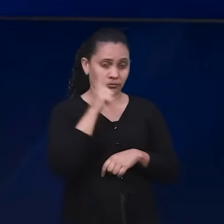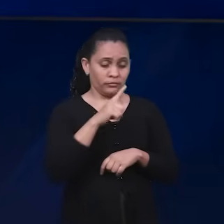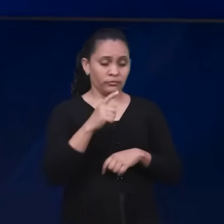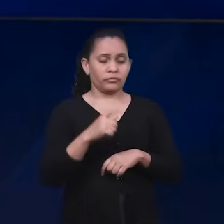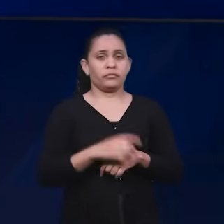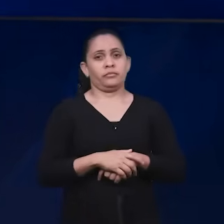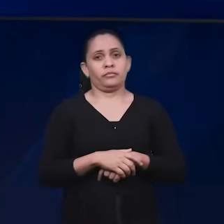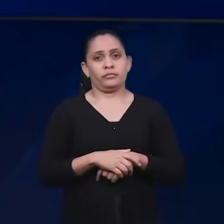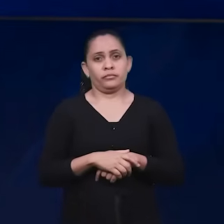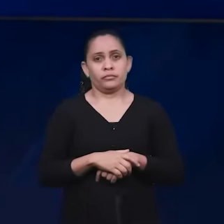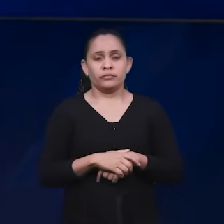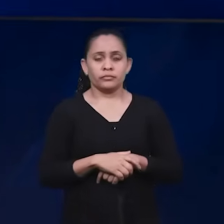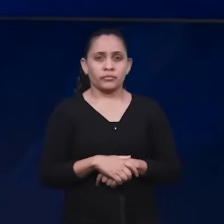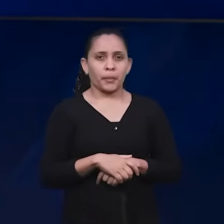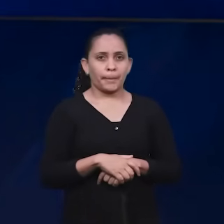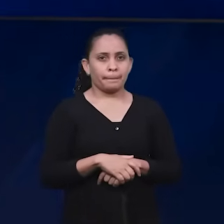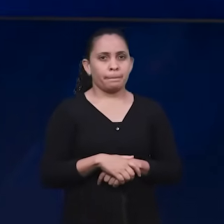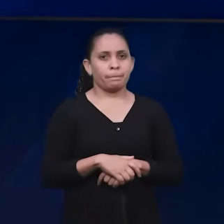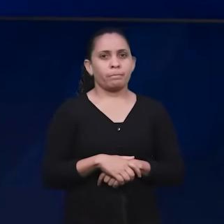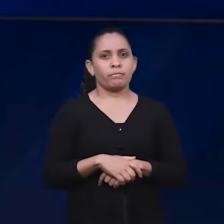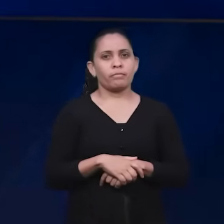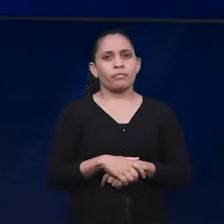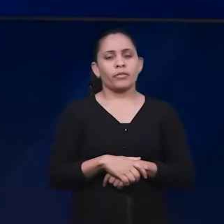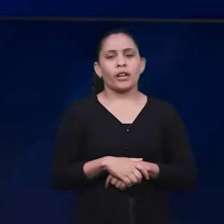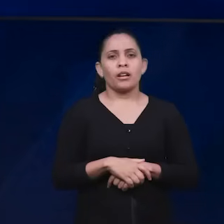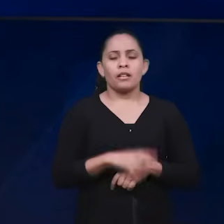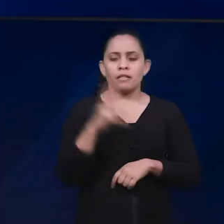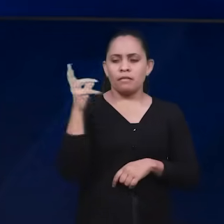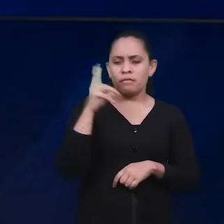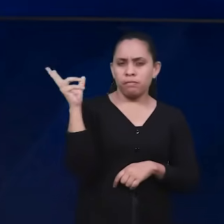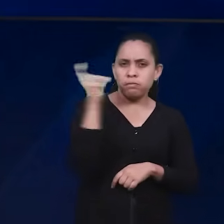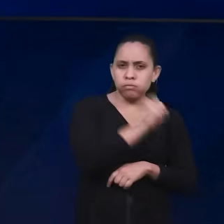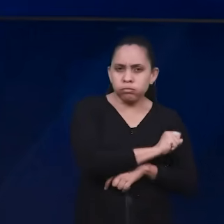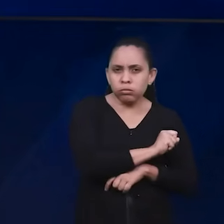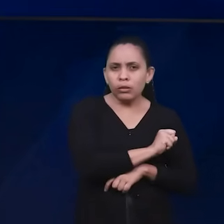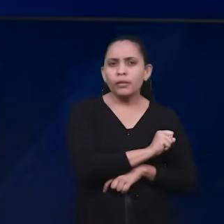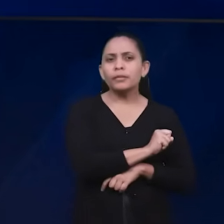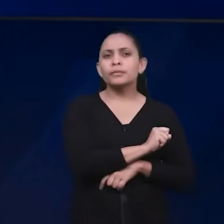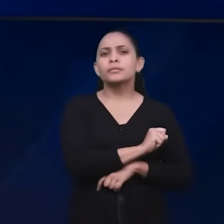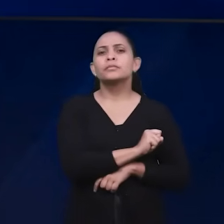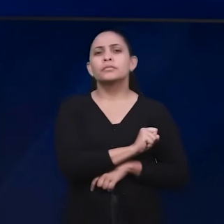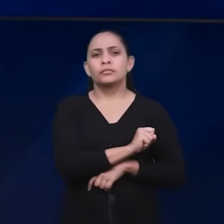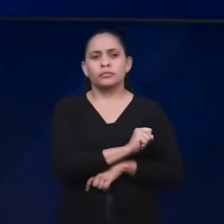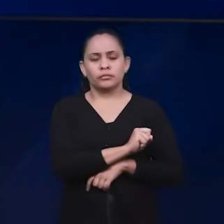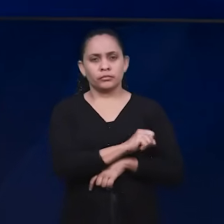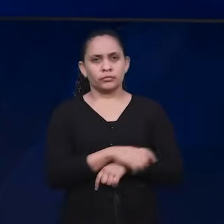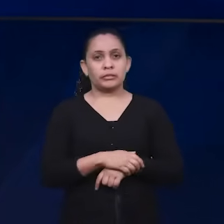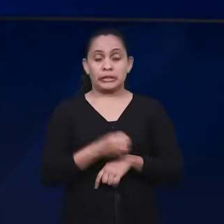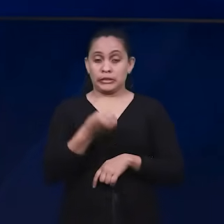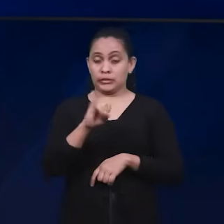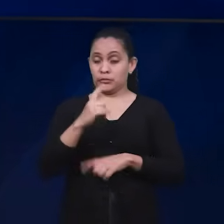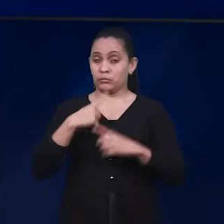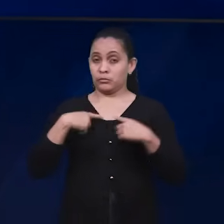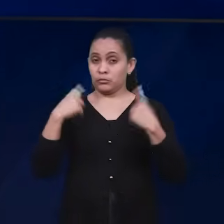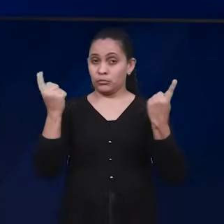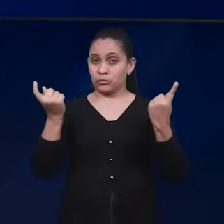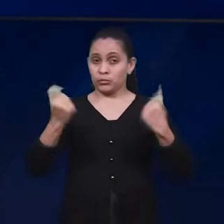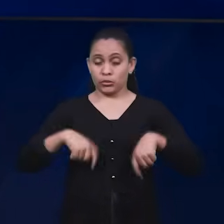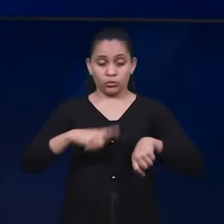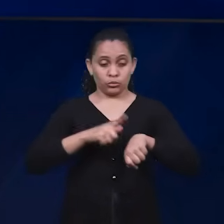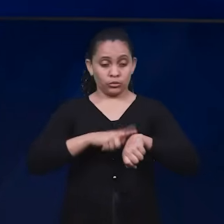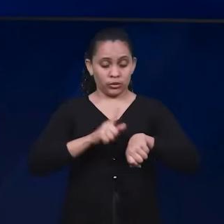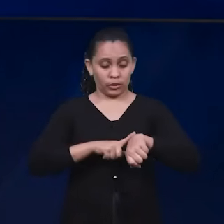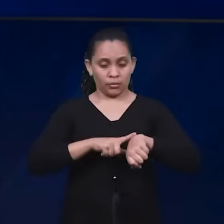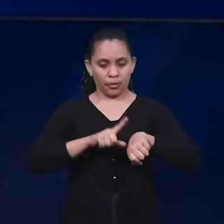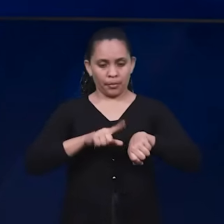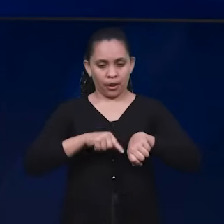consegue entrar na velocidade da luz, se isso fosse possível, o tempo deixa